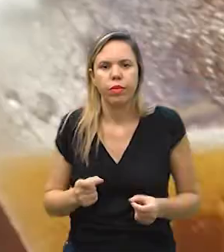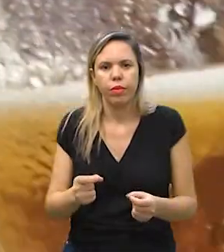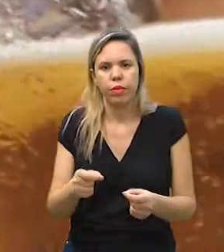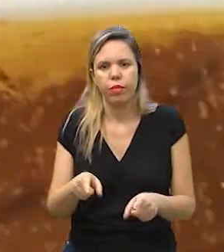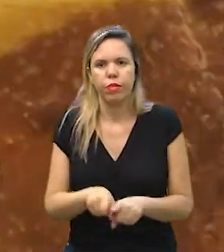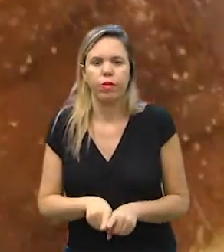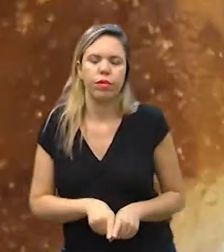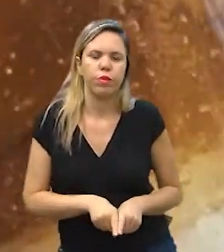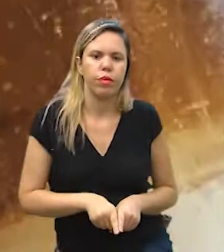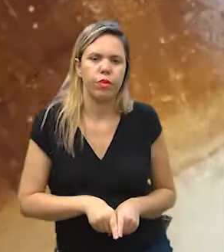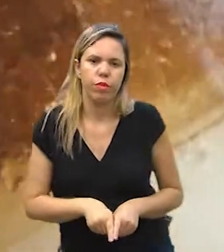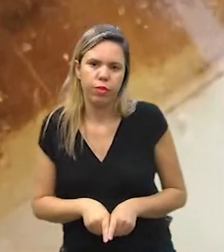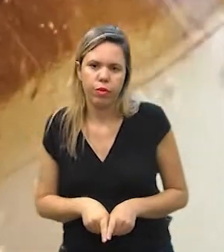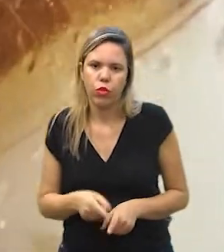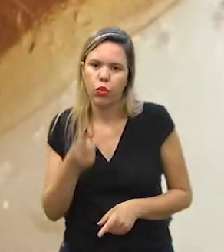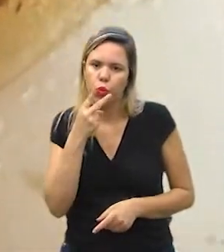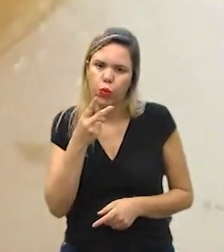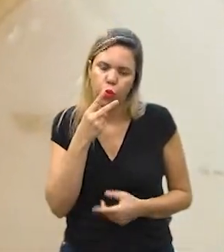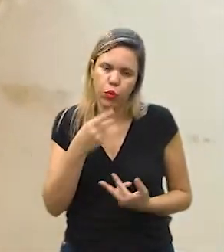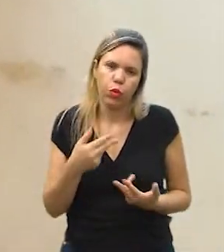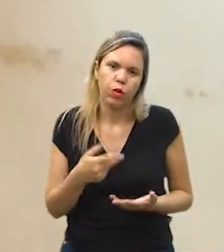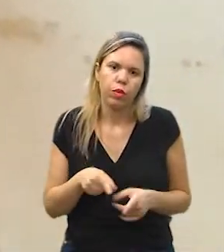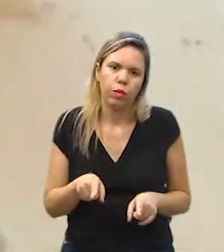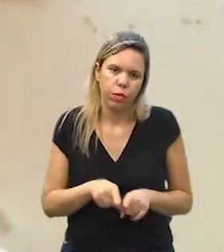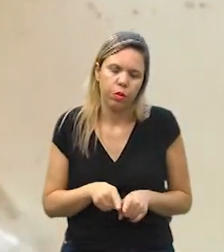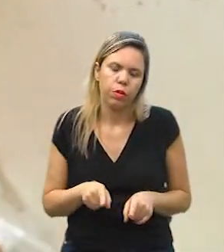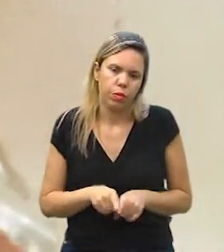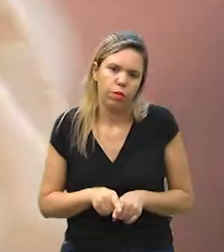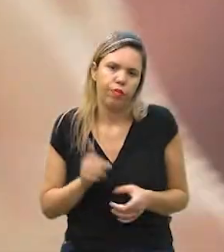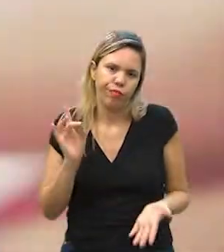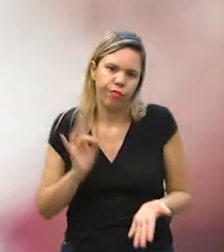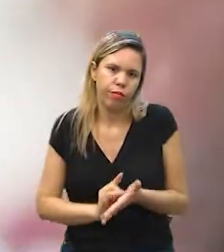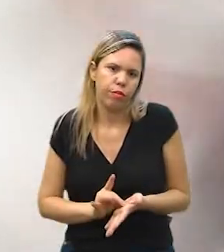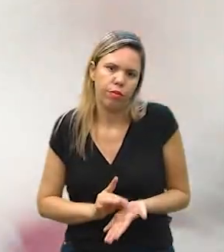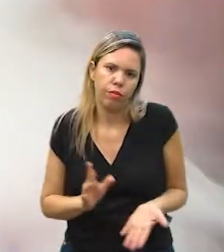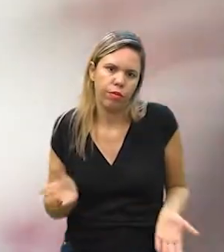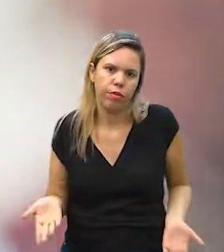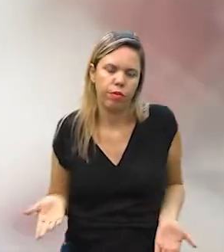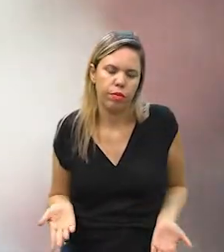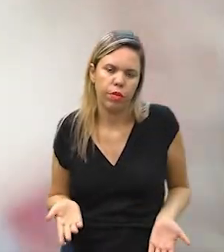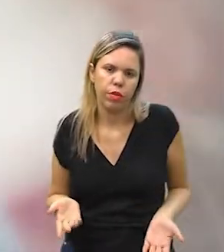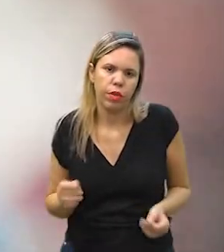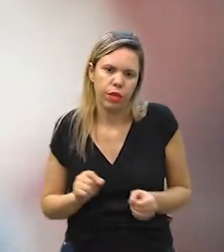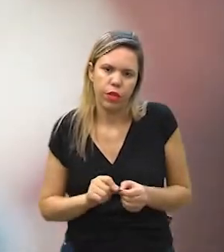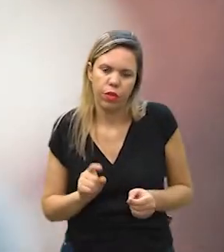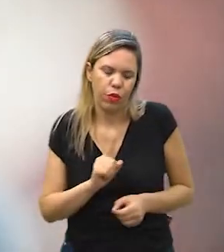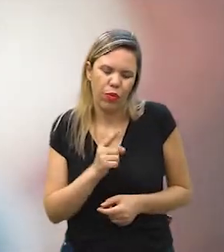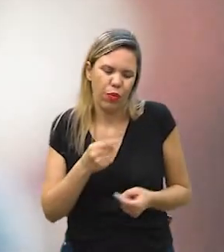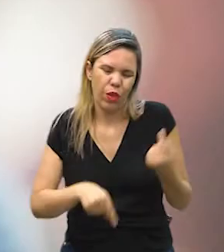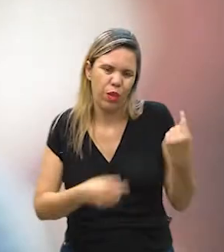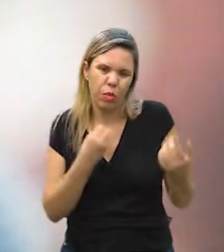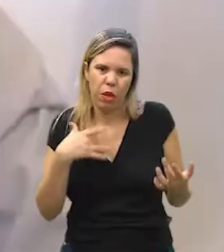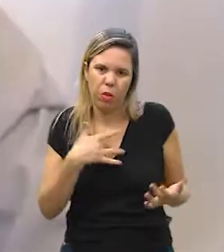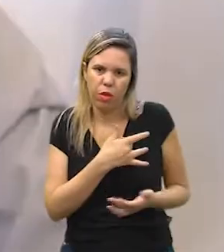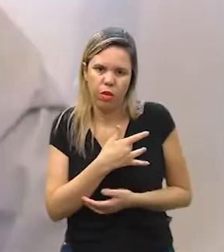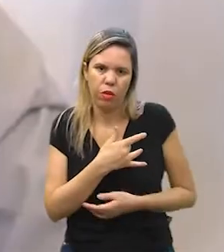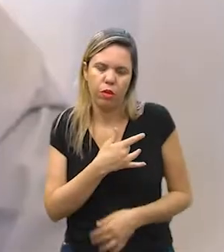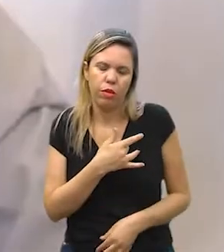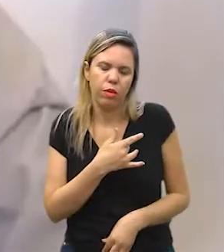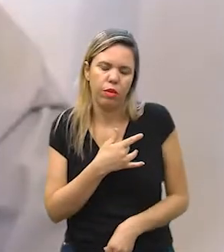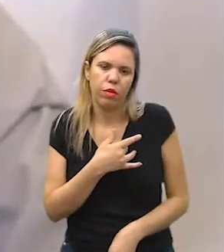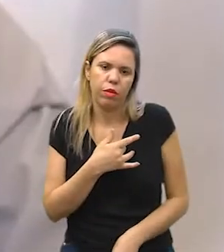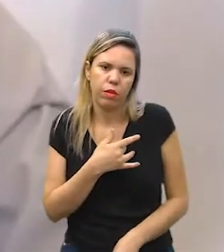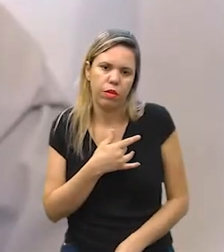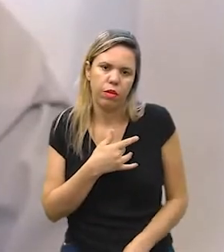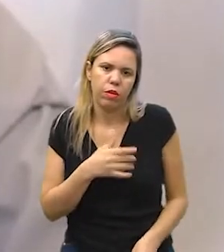O álcool, o tabagismo, esses são elementos que realmente nunca, eles não fazem bem. Na realidade, é